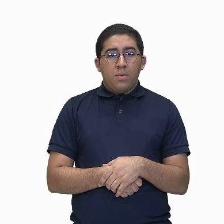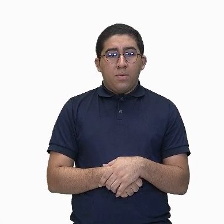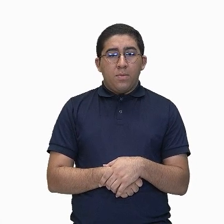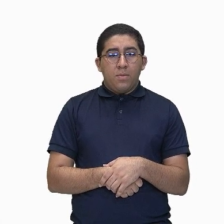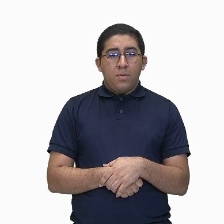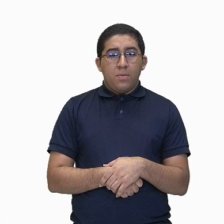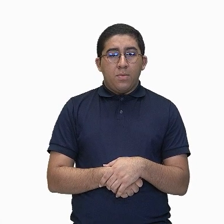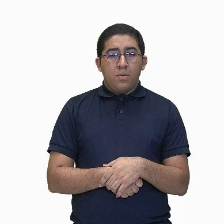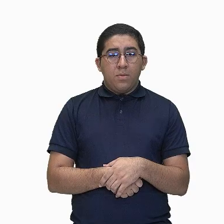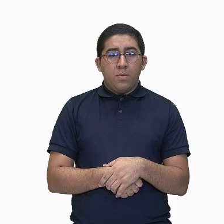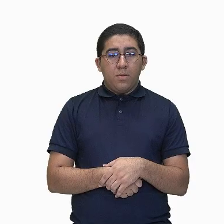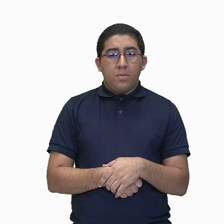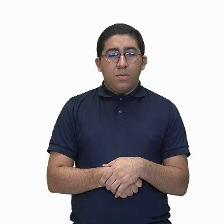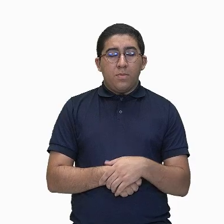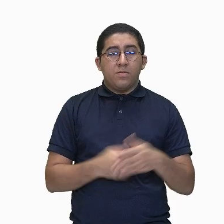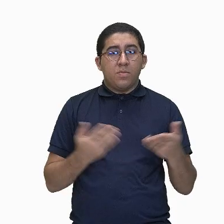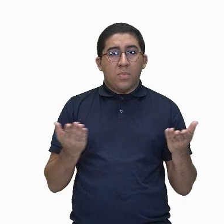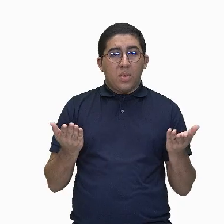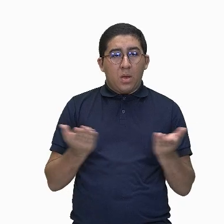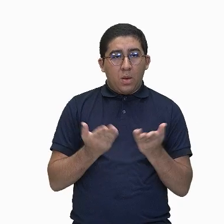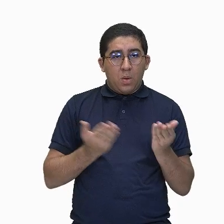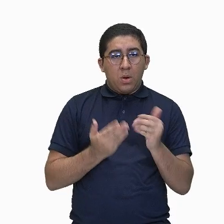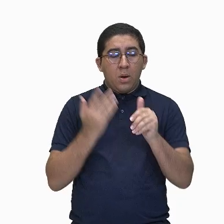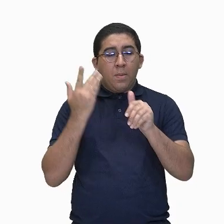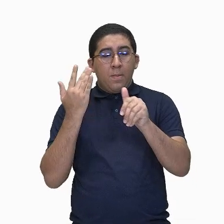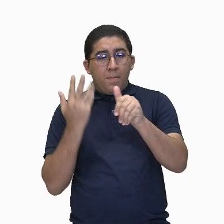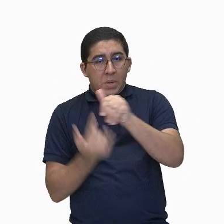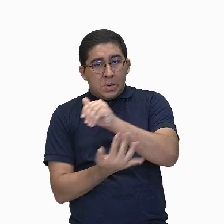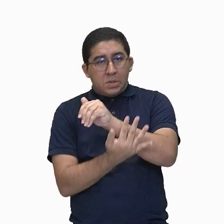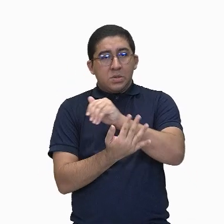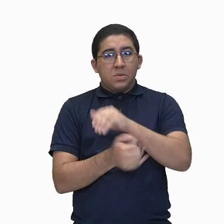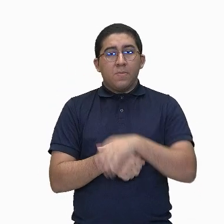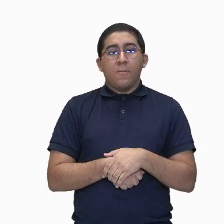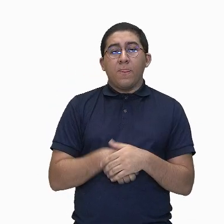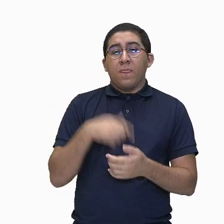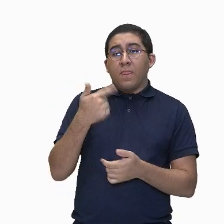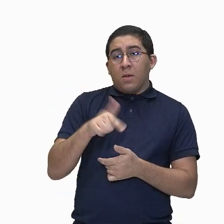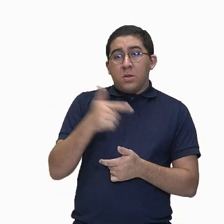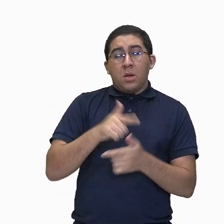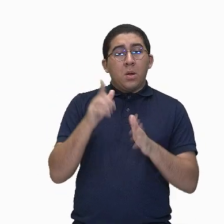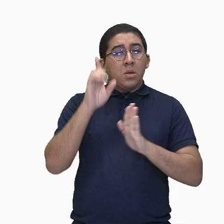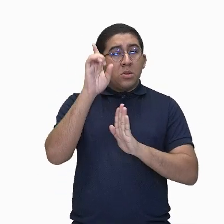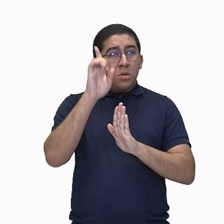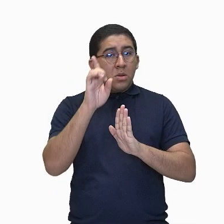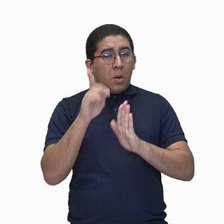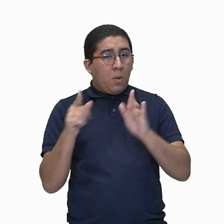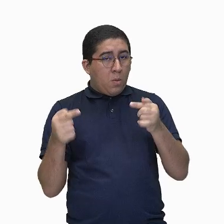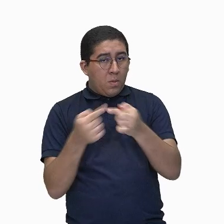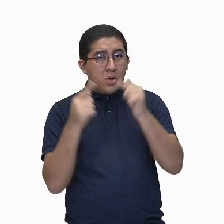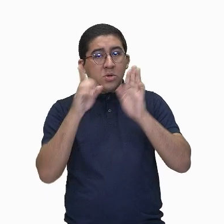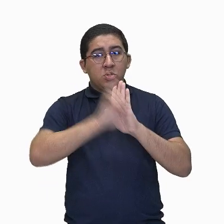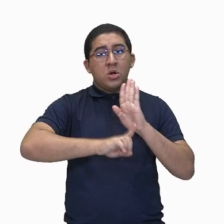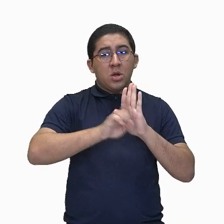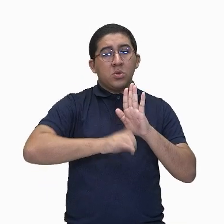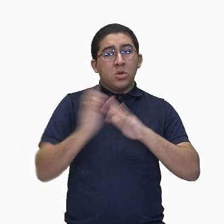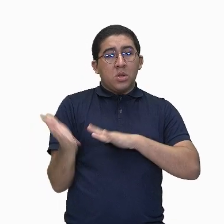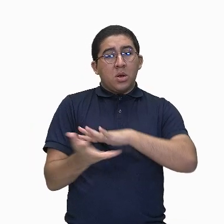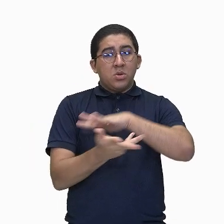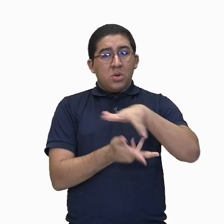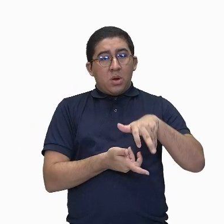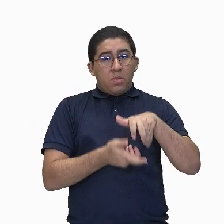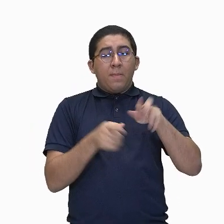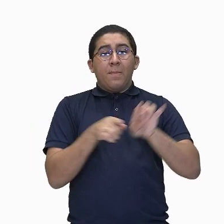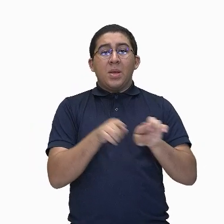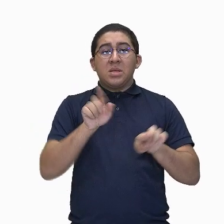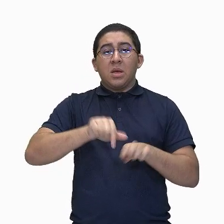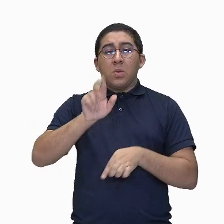migrantes não apresentam definição no direito internacional. O termo costuma ser usado de maneira genérica